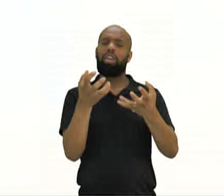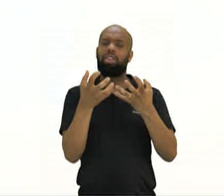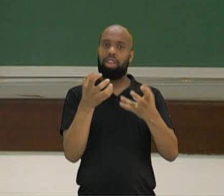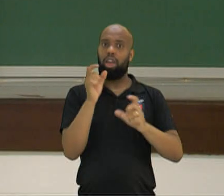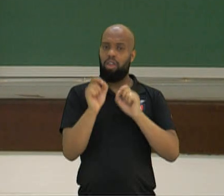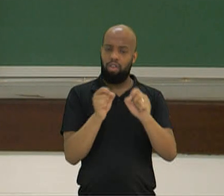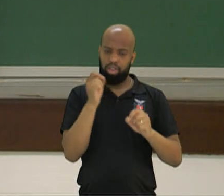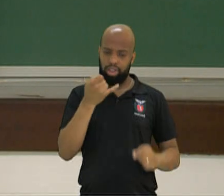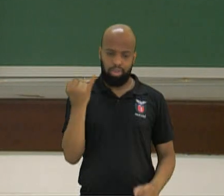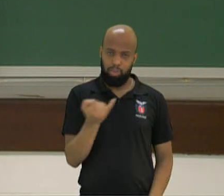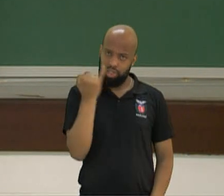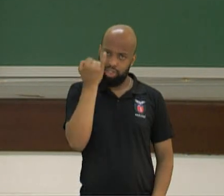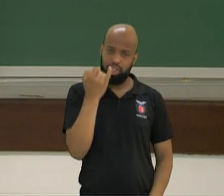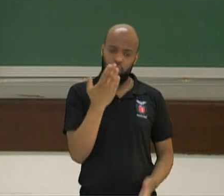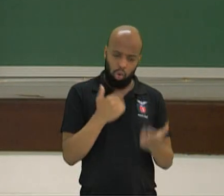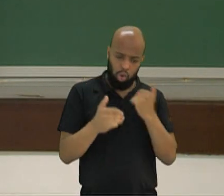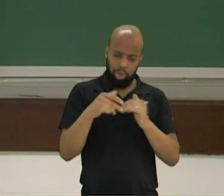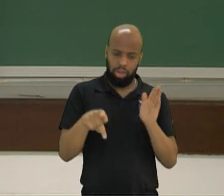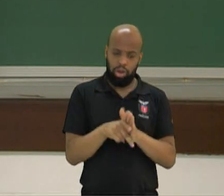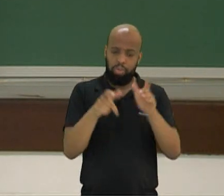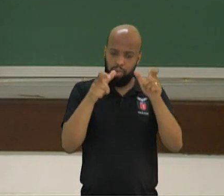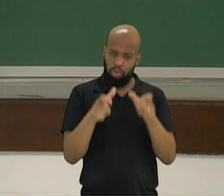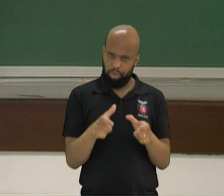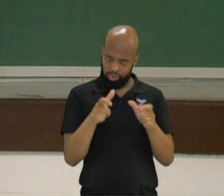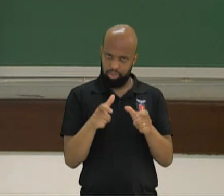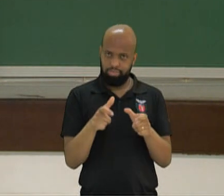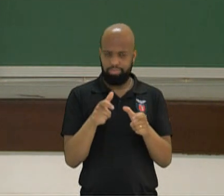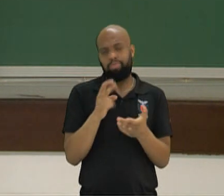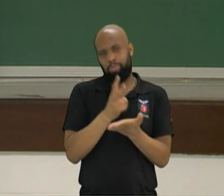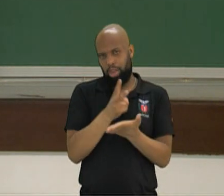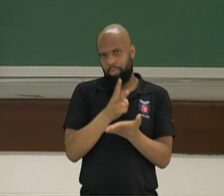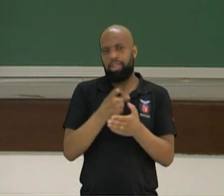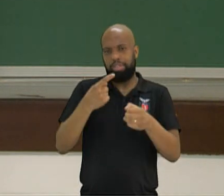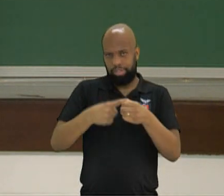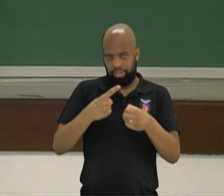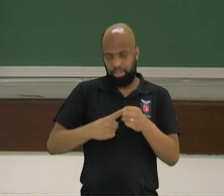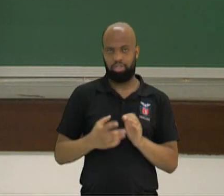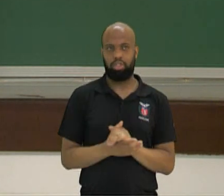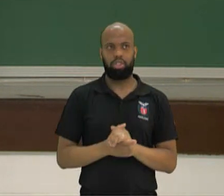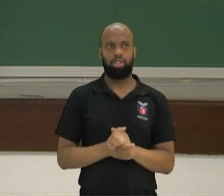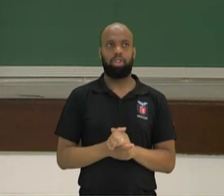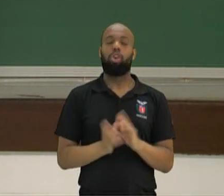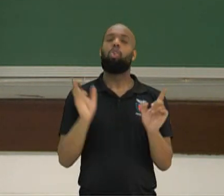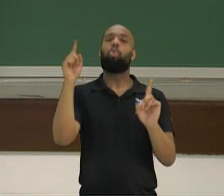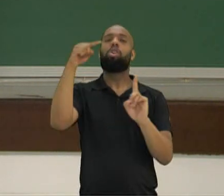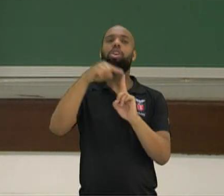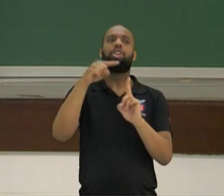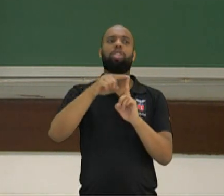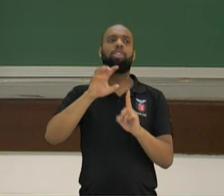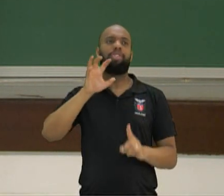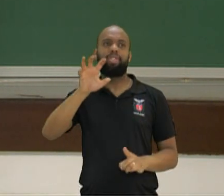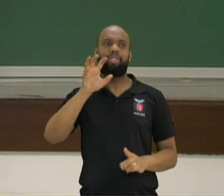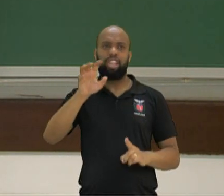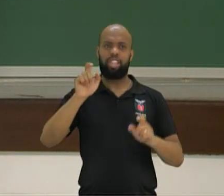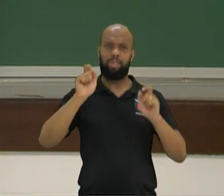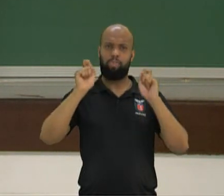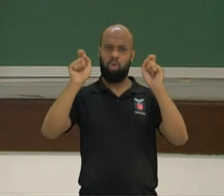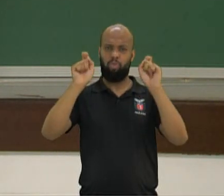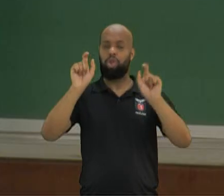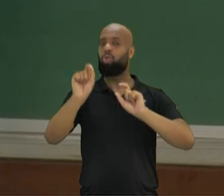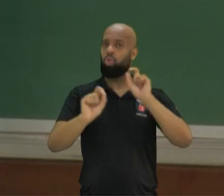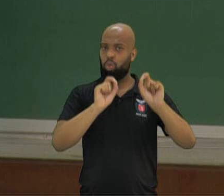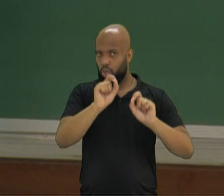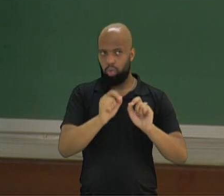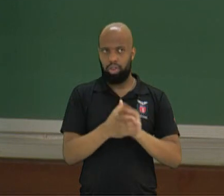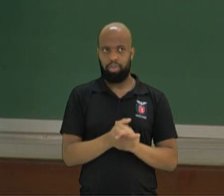economia local, beleza? Sendo assim, o objetivo do movimento Slow Food é, logo de cara eu já vou mostrar para